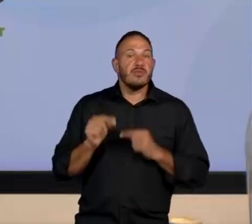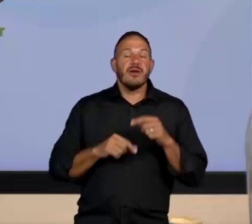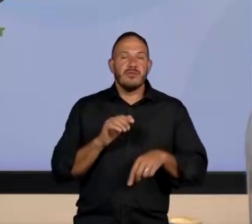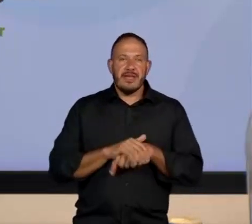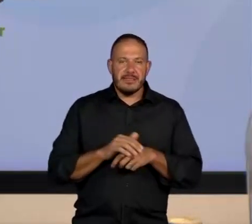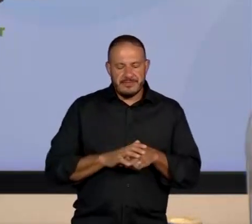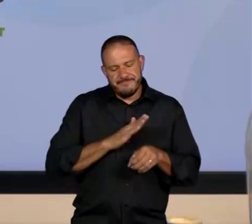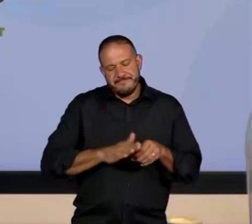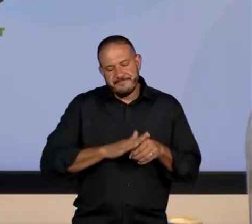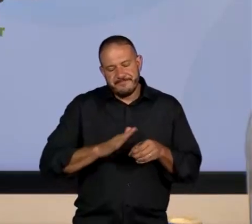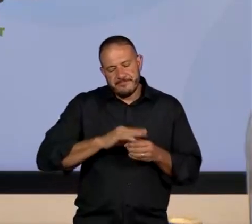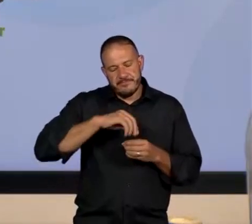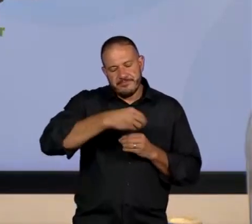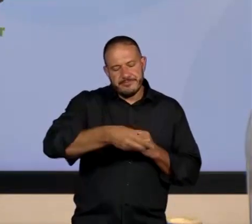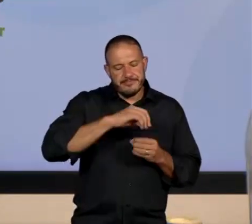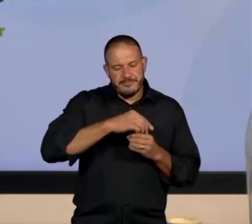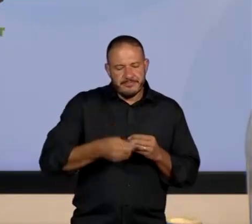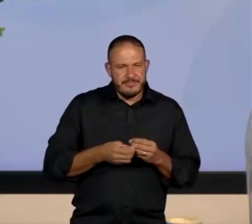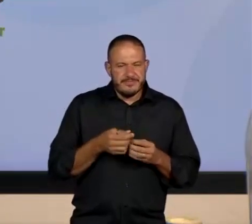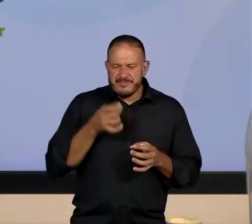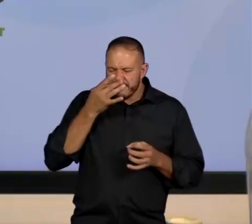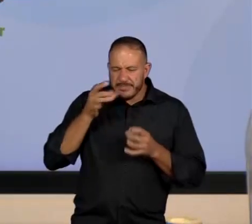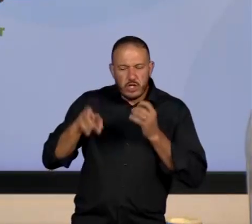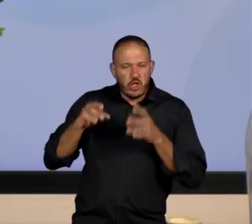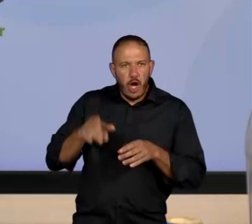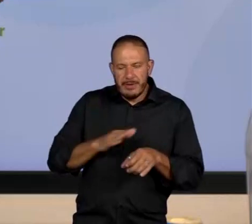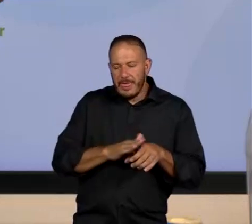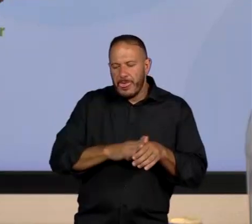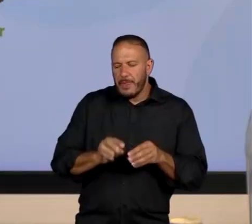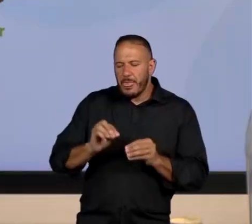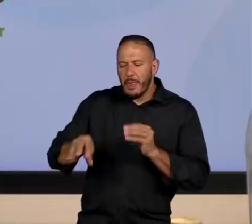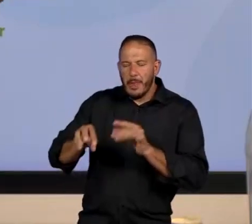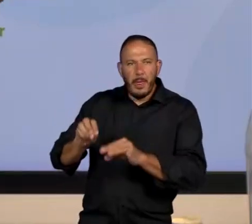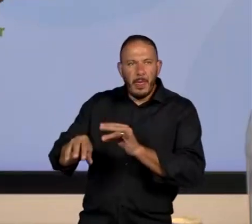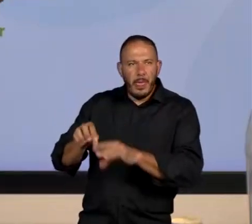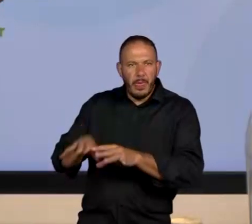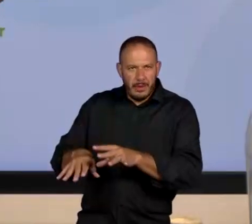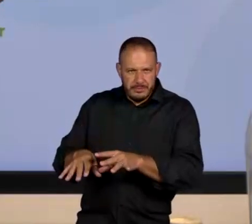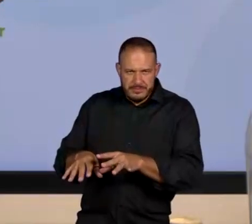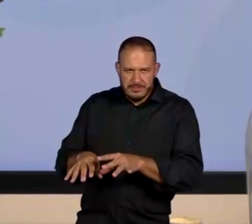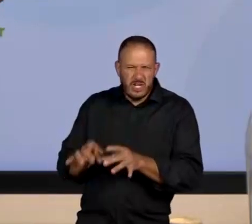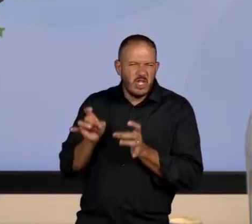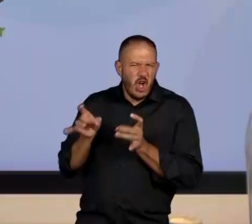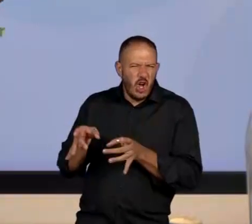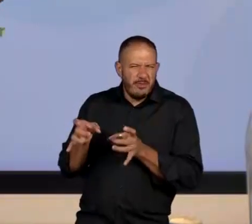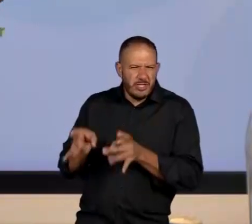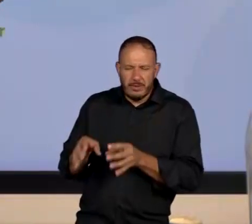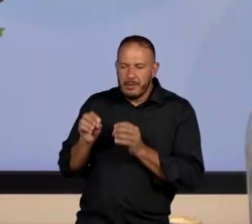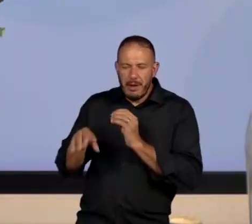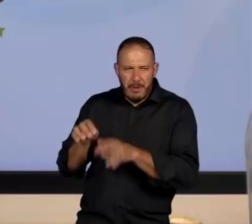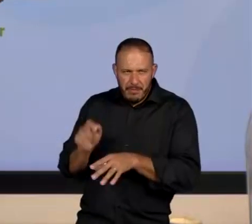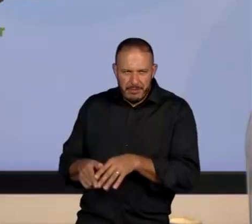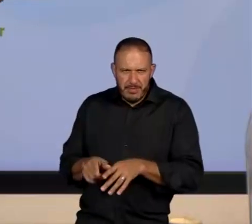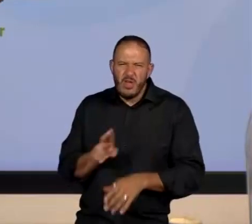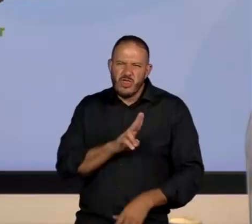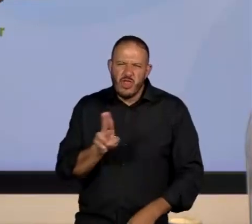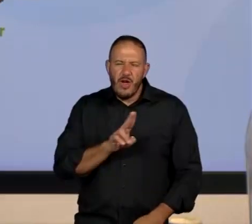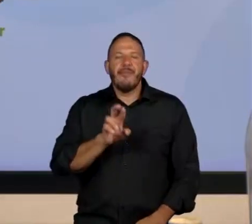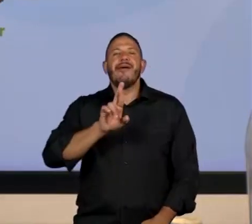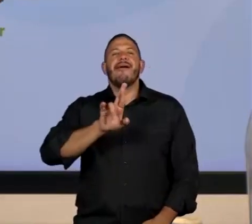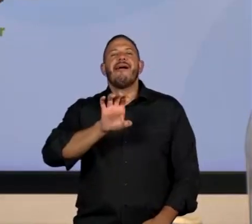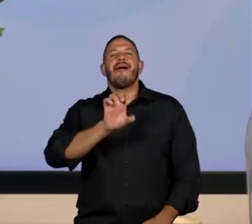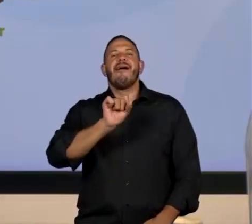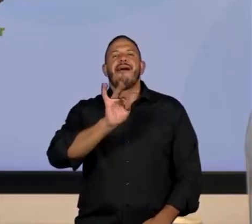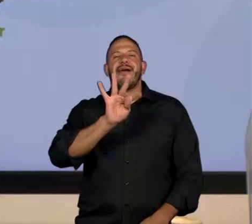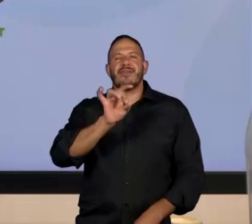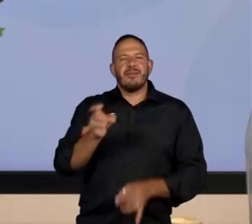cascas, as sementes, as sobras disso, elas vão parar no lixo. o que nós chamamos de restos, que é a imagem